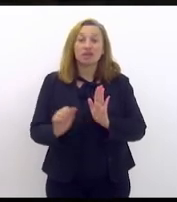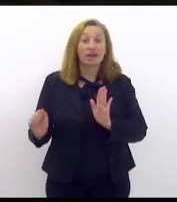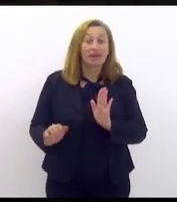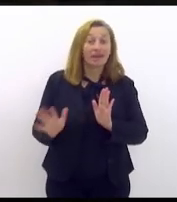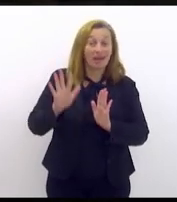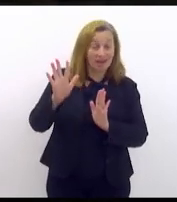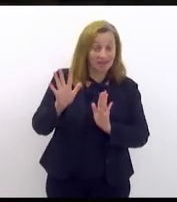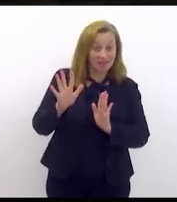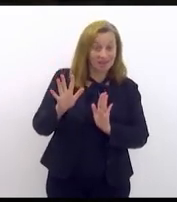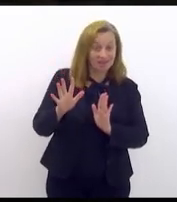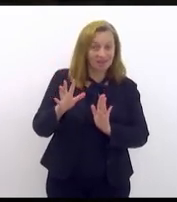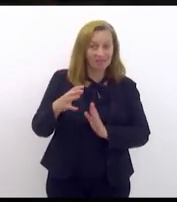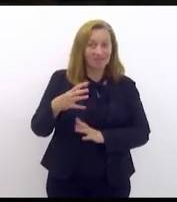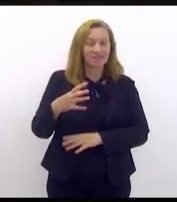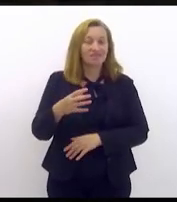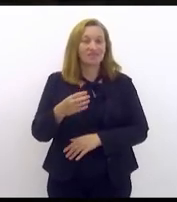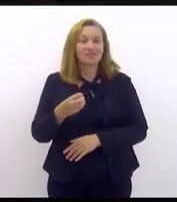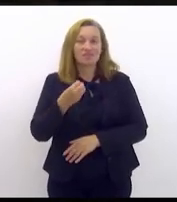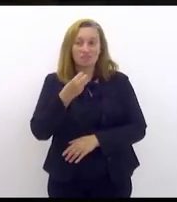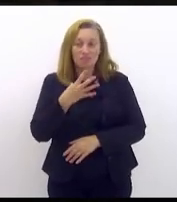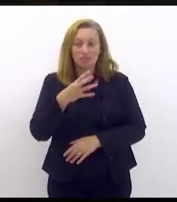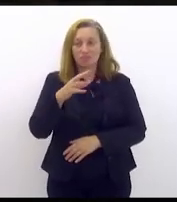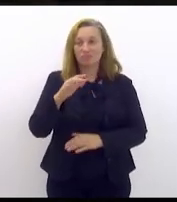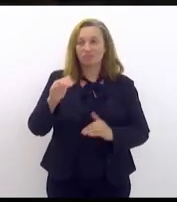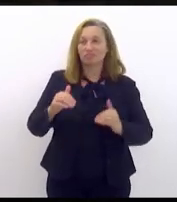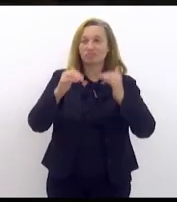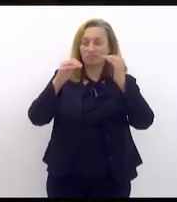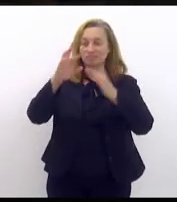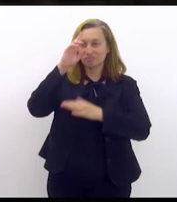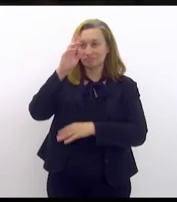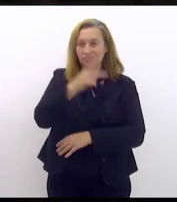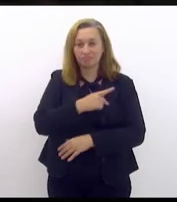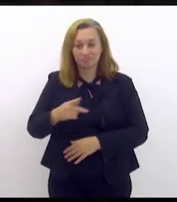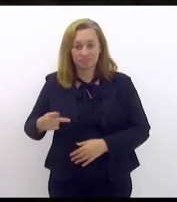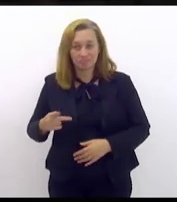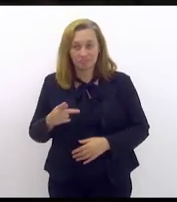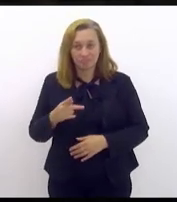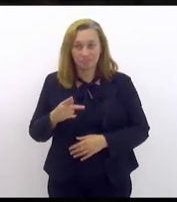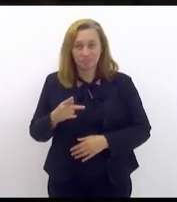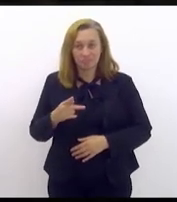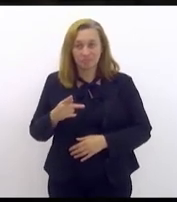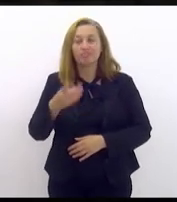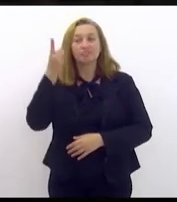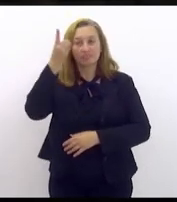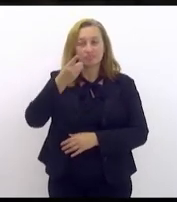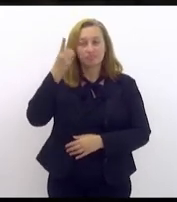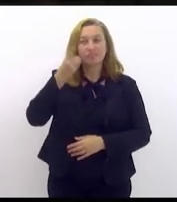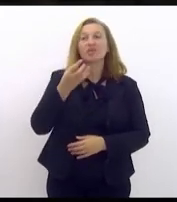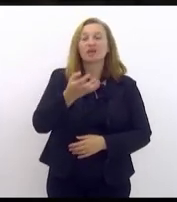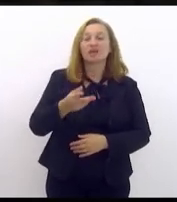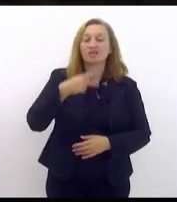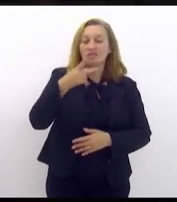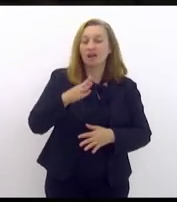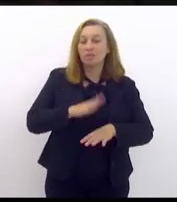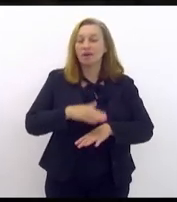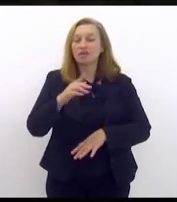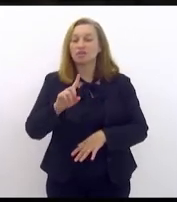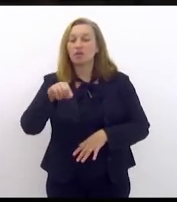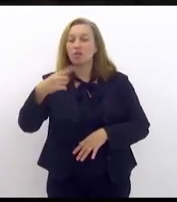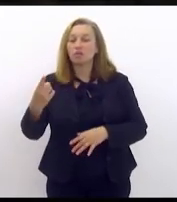estimado para a vossa excelência. Mas queria trazer aqui mais alguns poucos